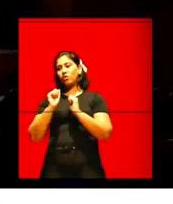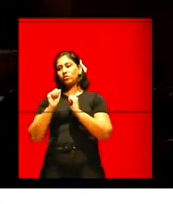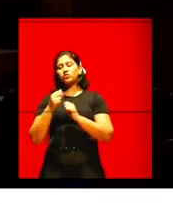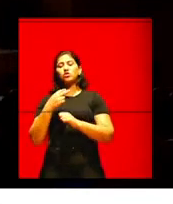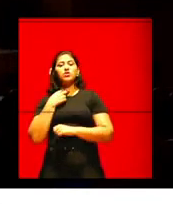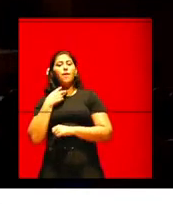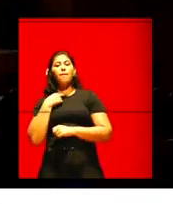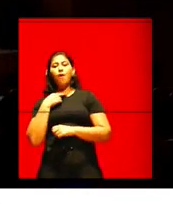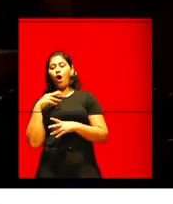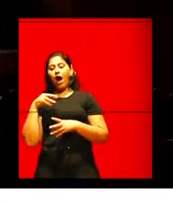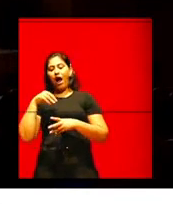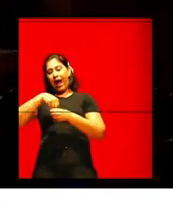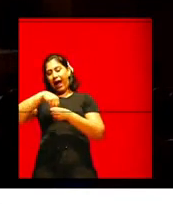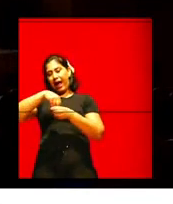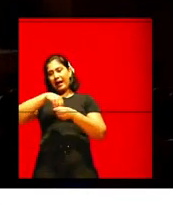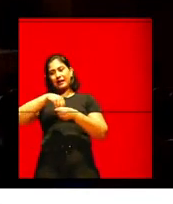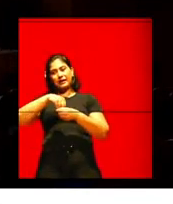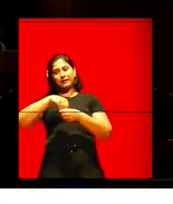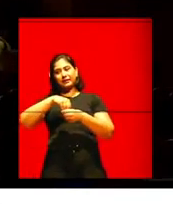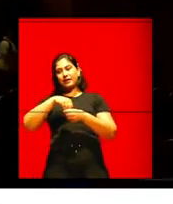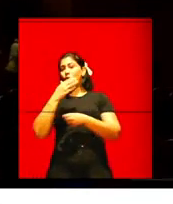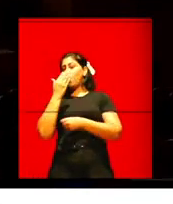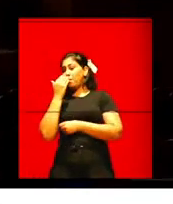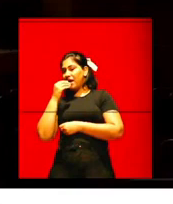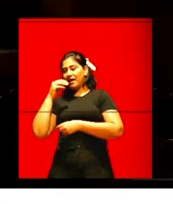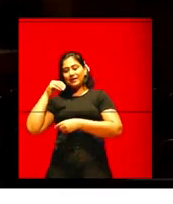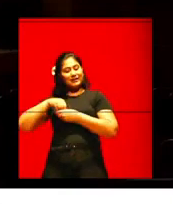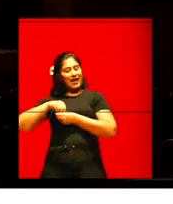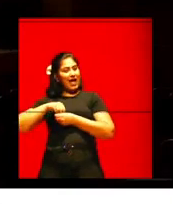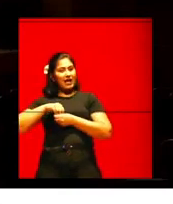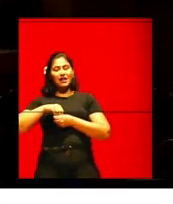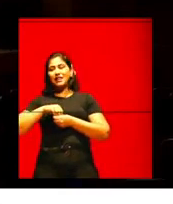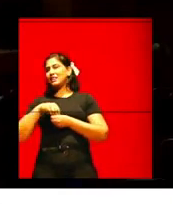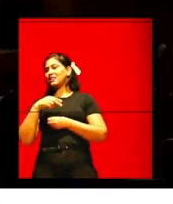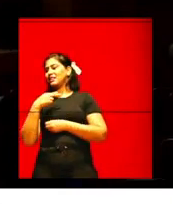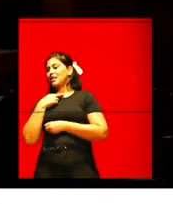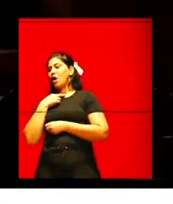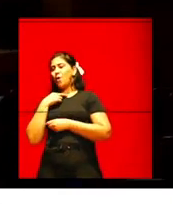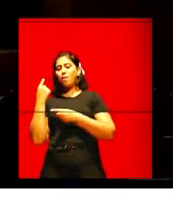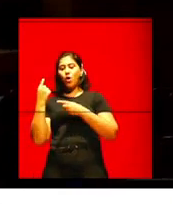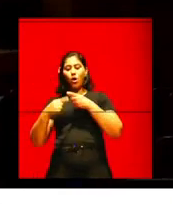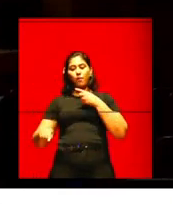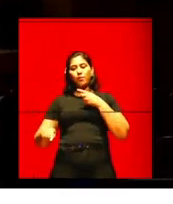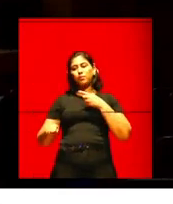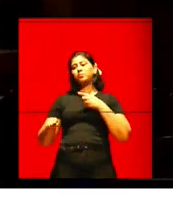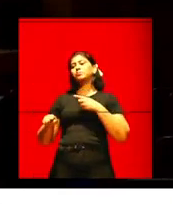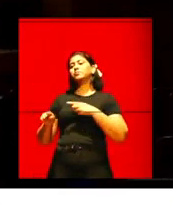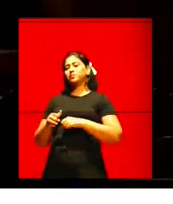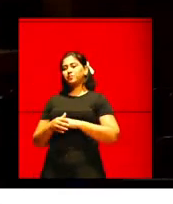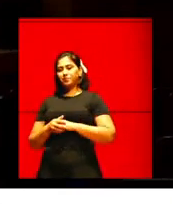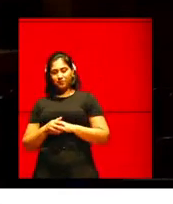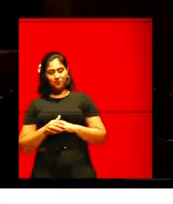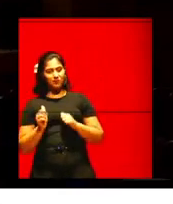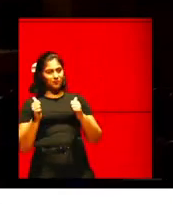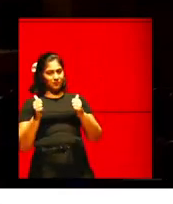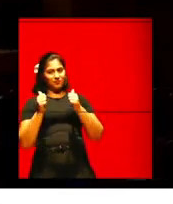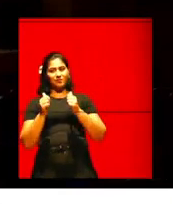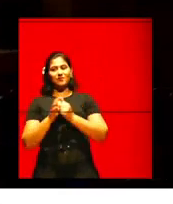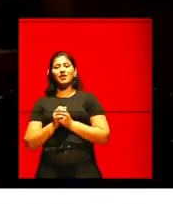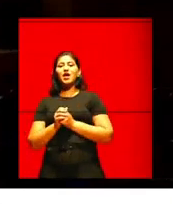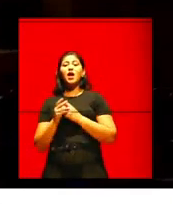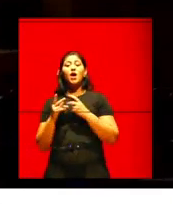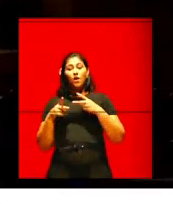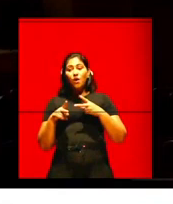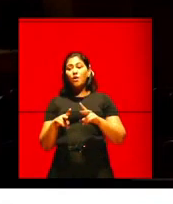consumir bebida nem comida dentro do teatro, tá bom? Vamos dar sequência então.